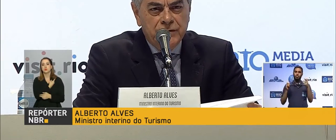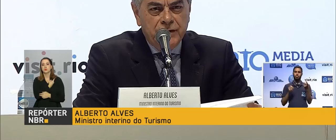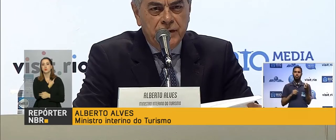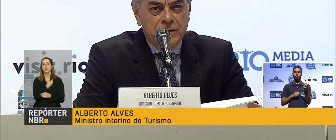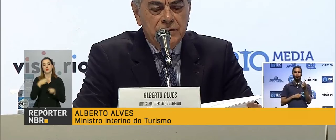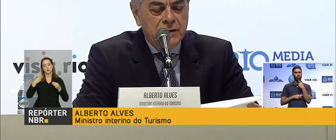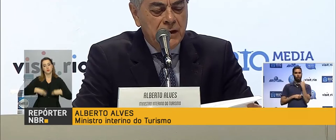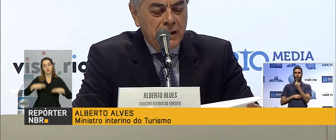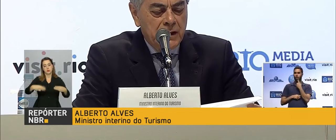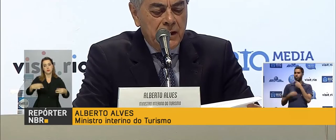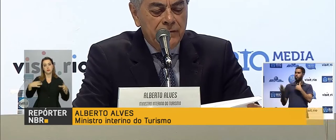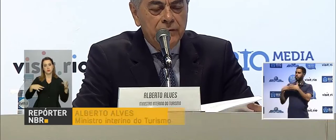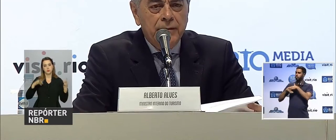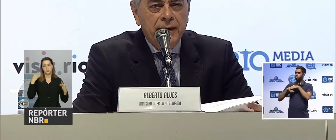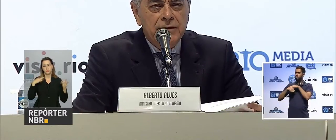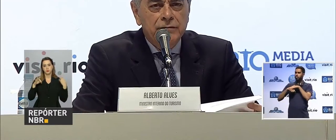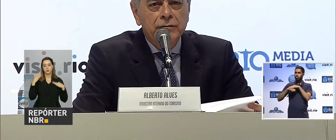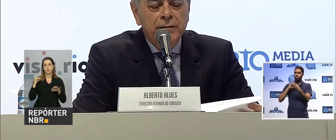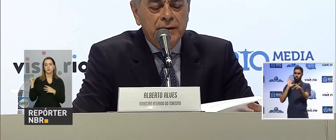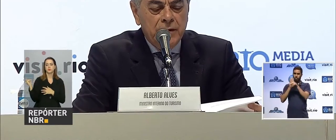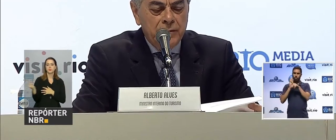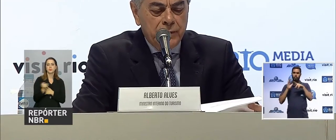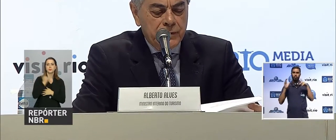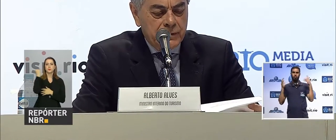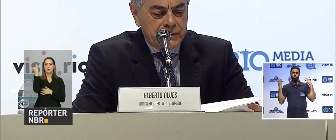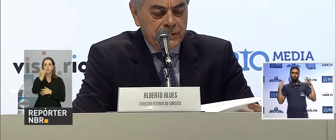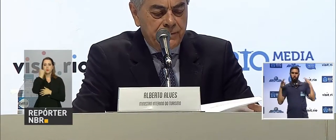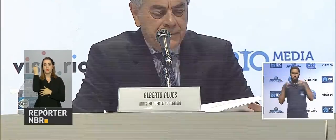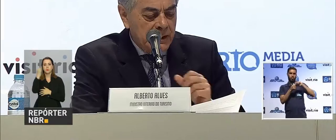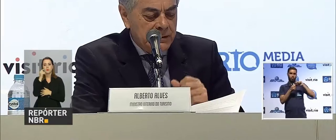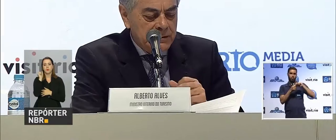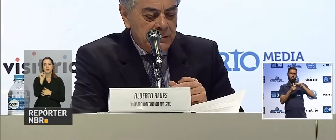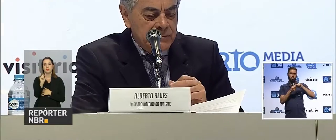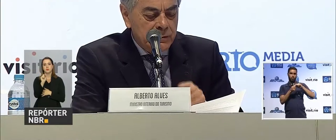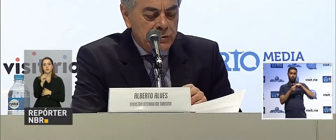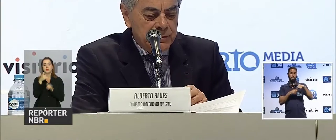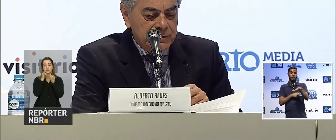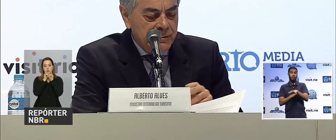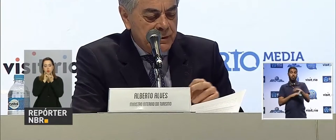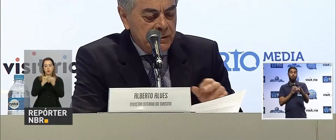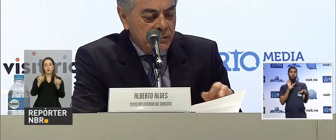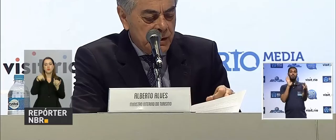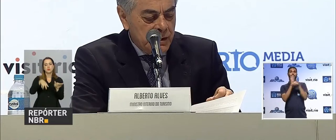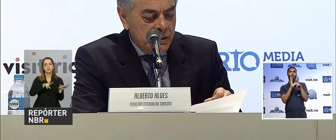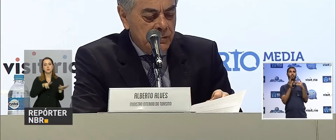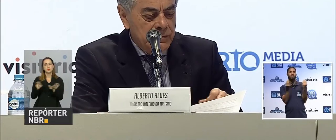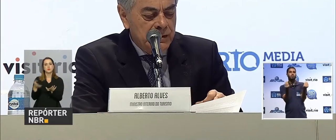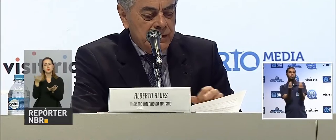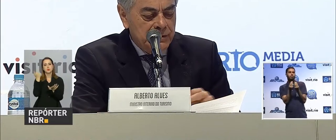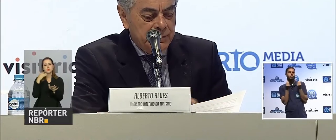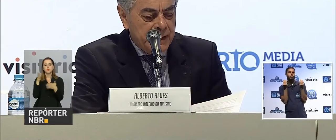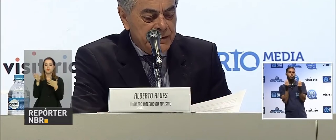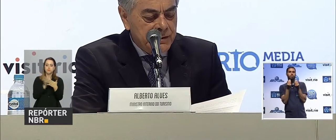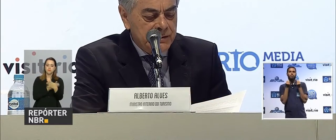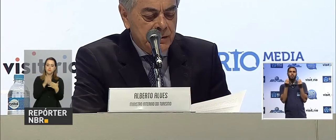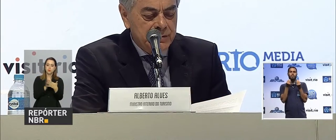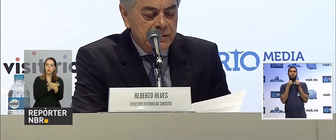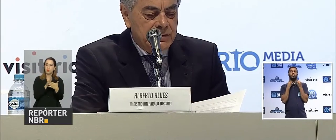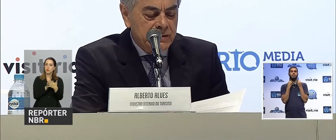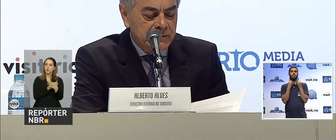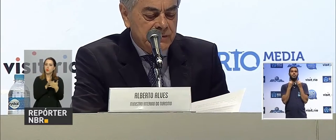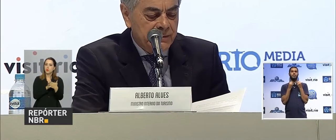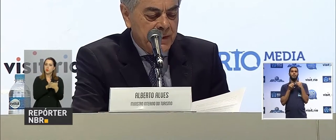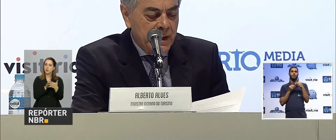podia ser diferente, é de fundamental importância. Lançamos na última semana um guia com dicas práticas